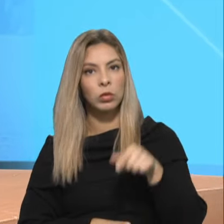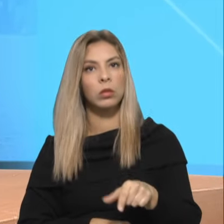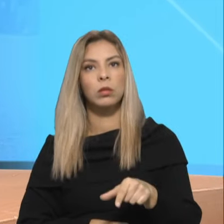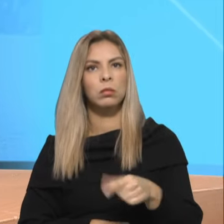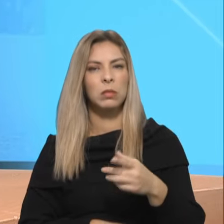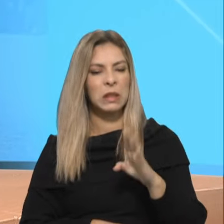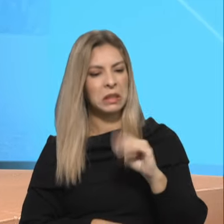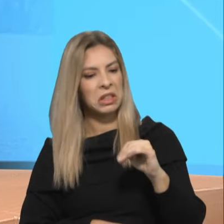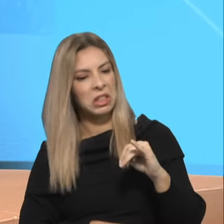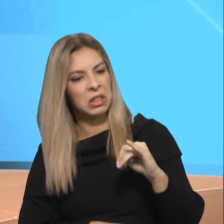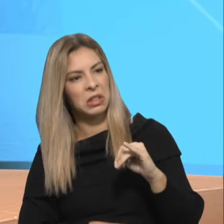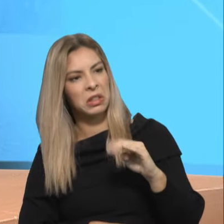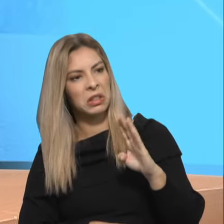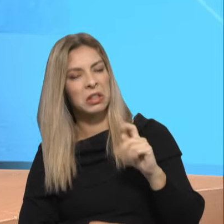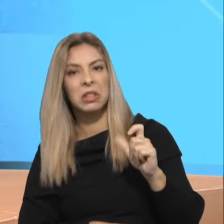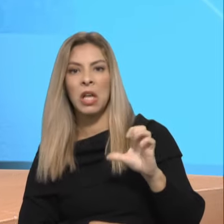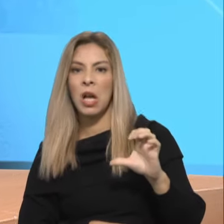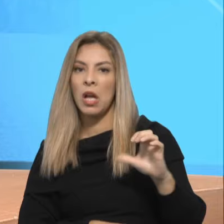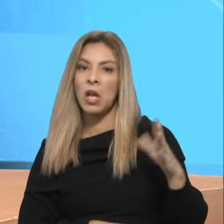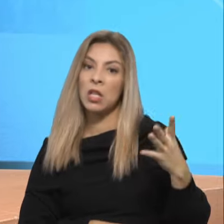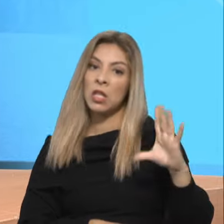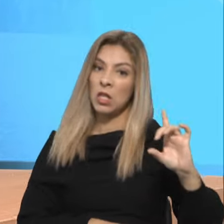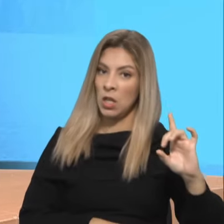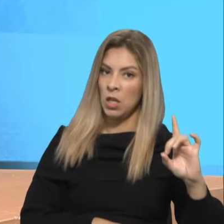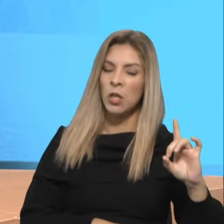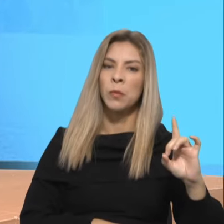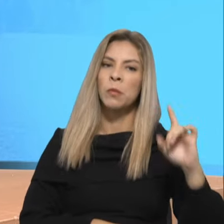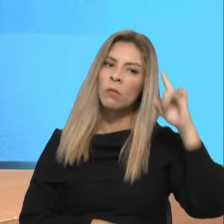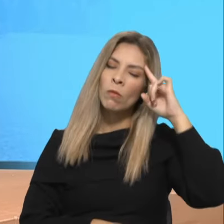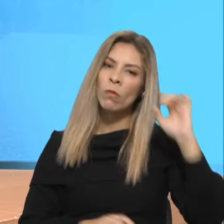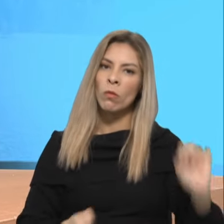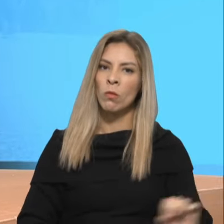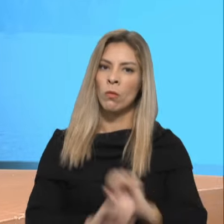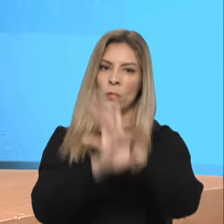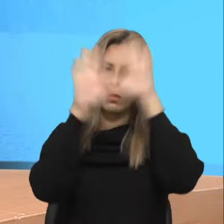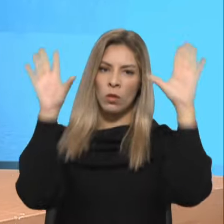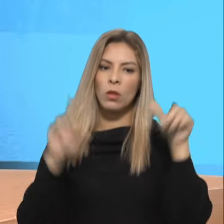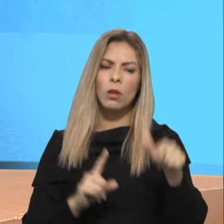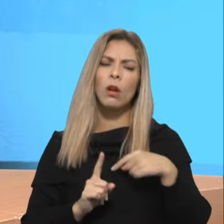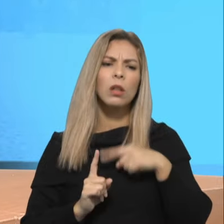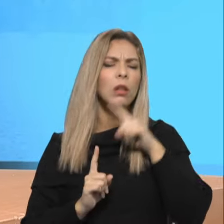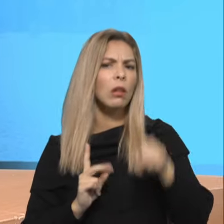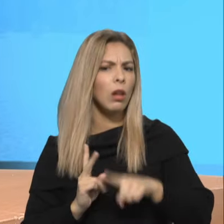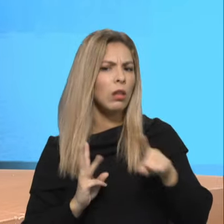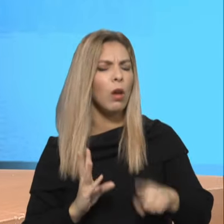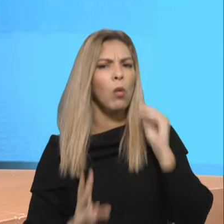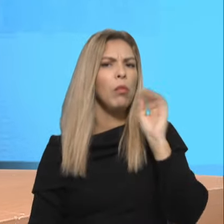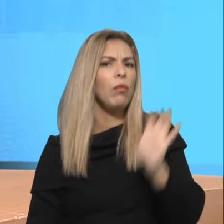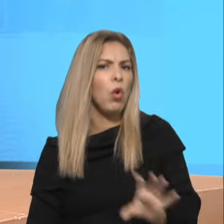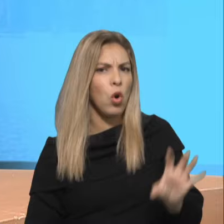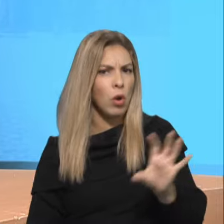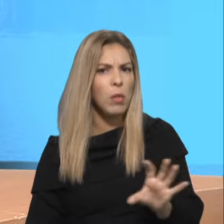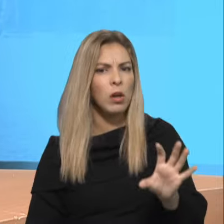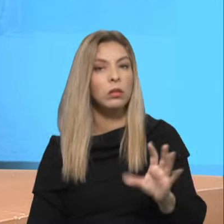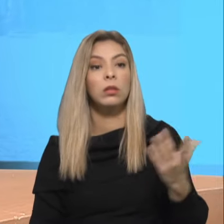volta do século XVI, ele tem uma clarividência sobre como é que esta questão se pode colocar para não pôr